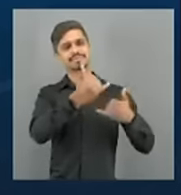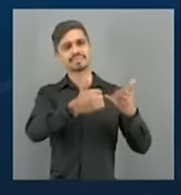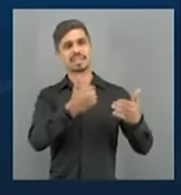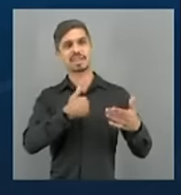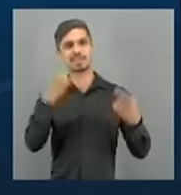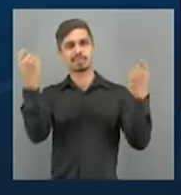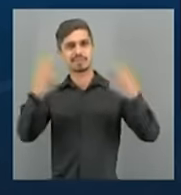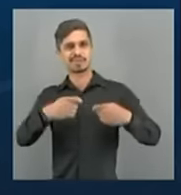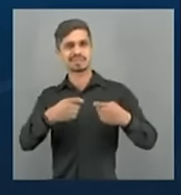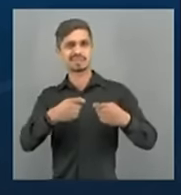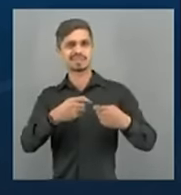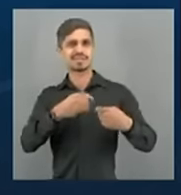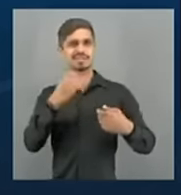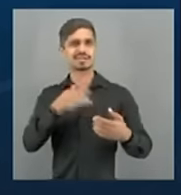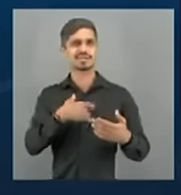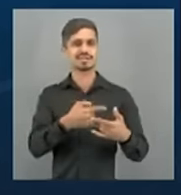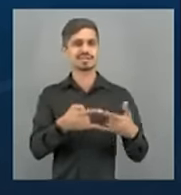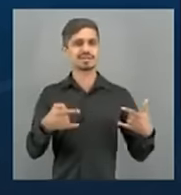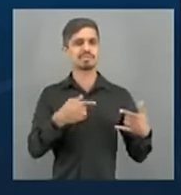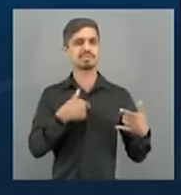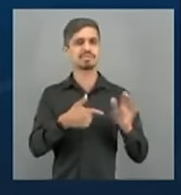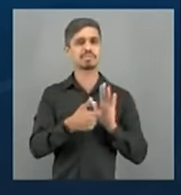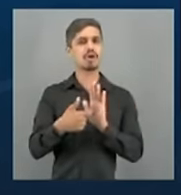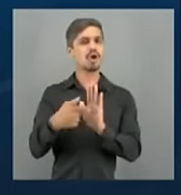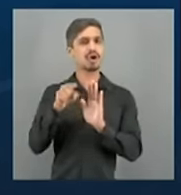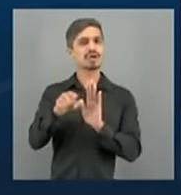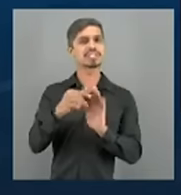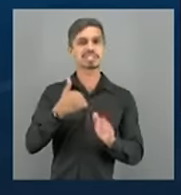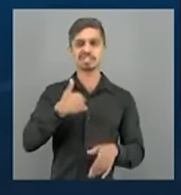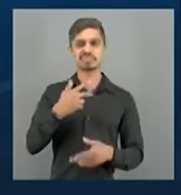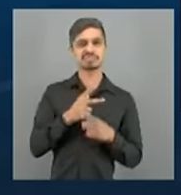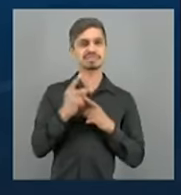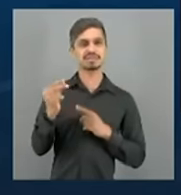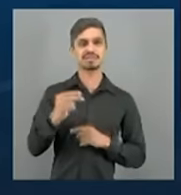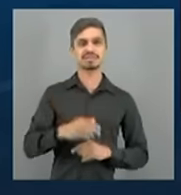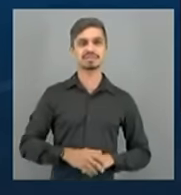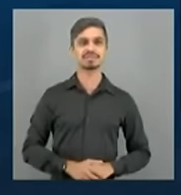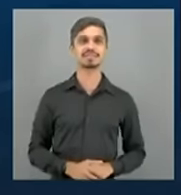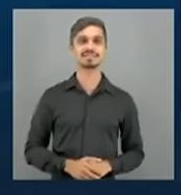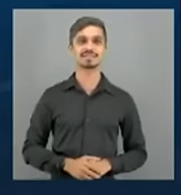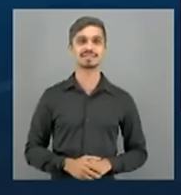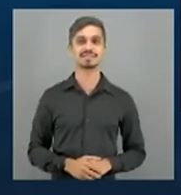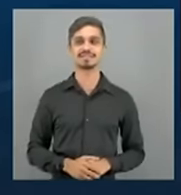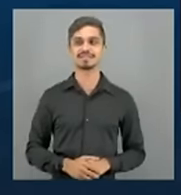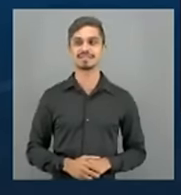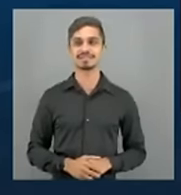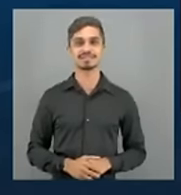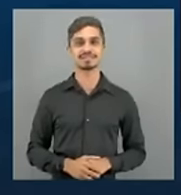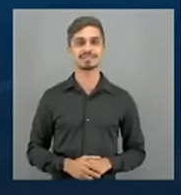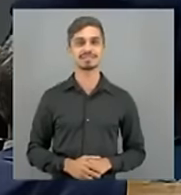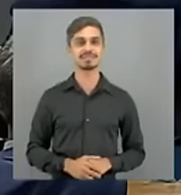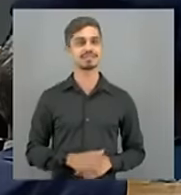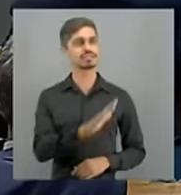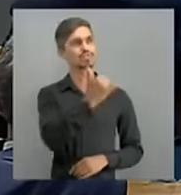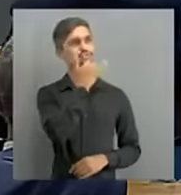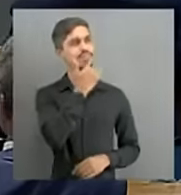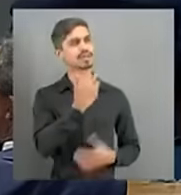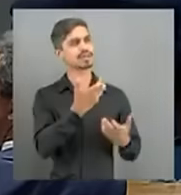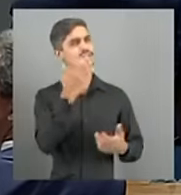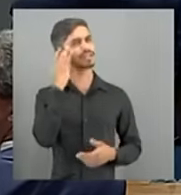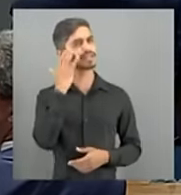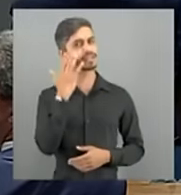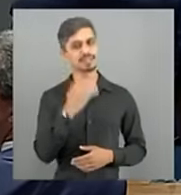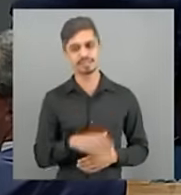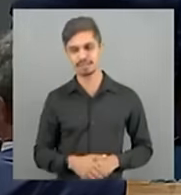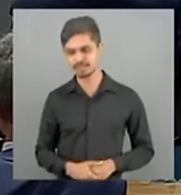apostei, de repente eu ainda tenho aqui uns bilhetes que eu posso te mandar, que eu ganhei. Então... Só para eu entender, no